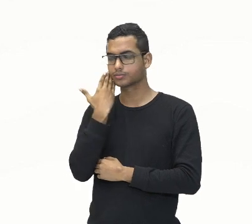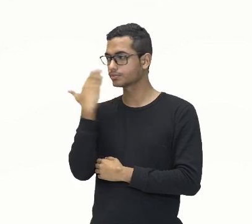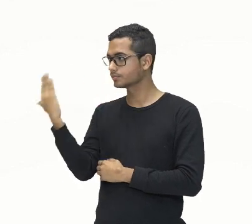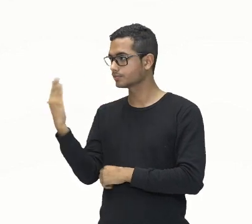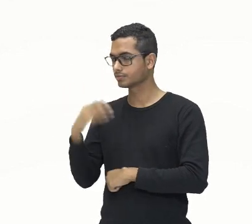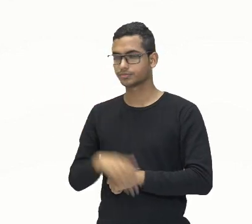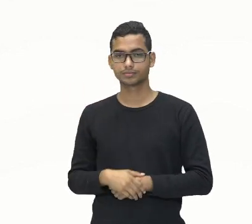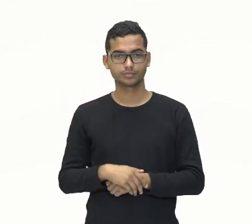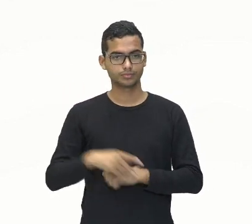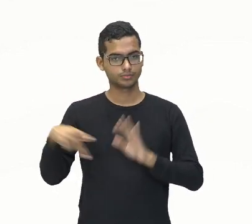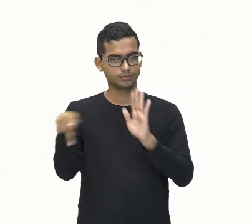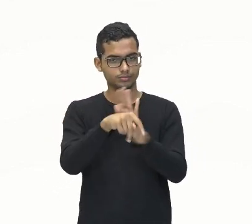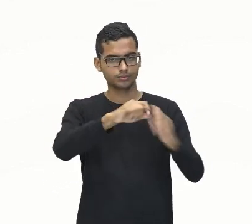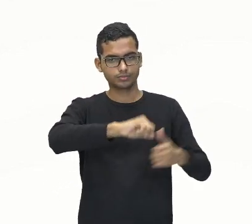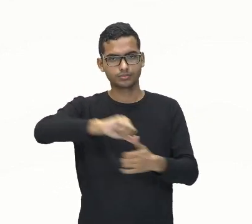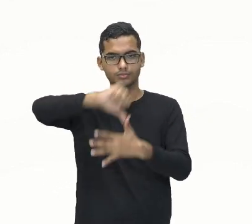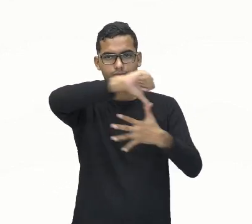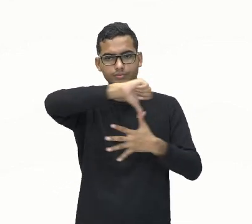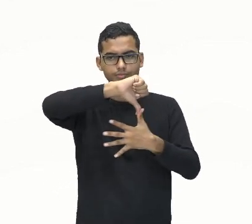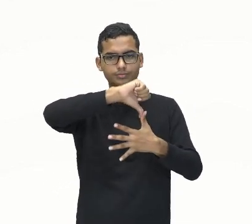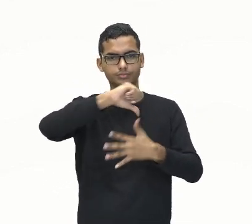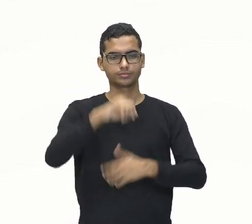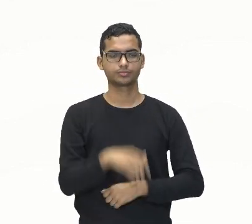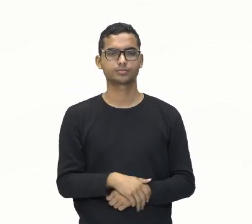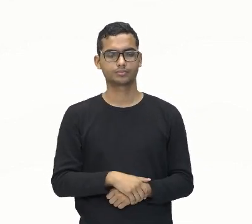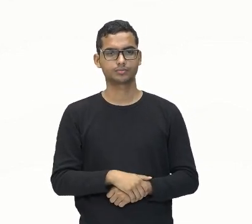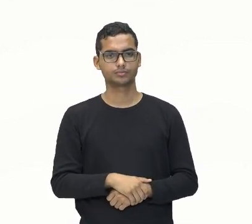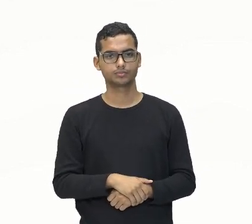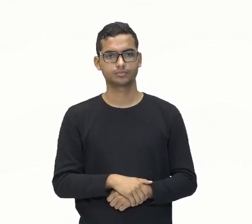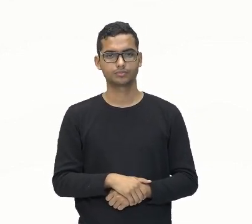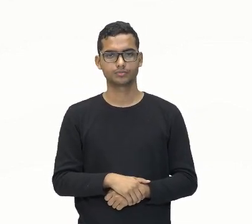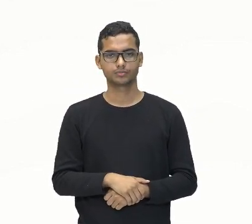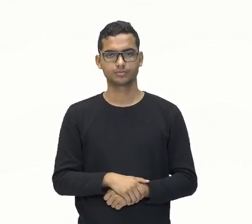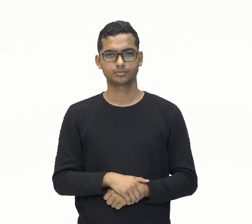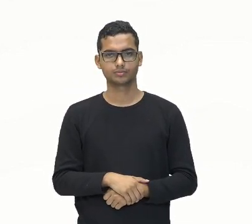aqui na região da Cordilheira dos Andes, né, na América do Sul,